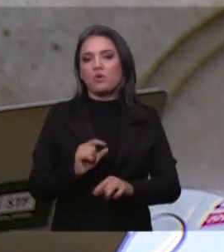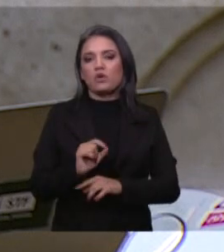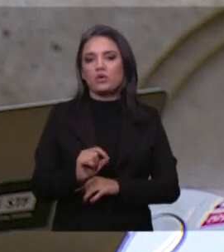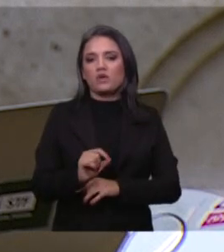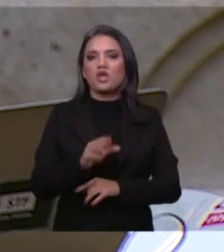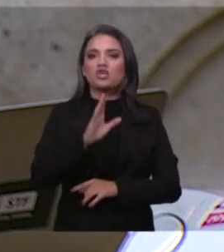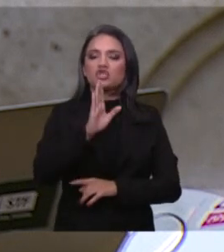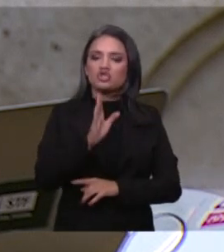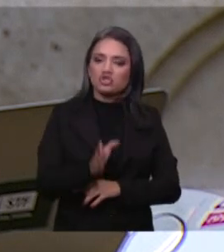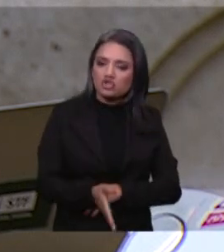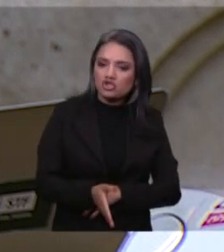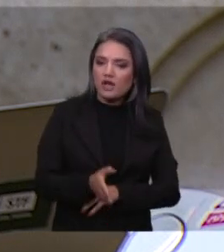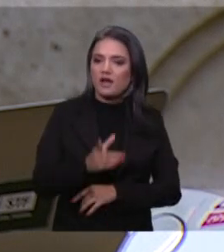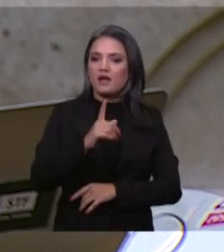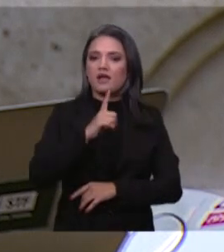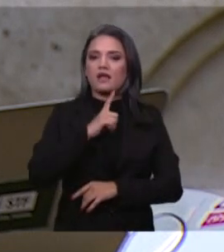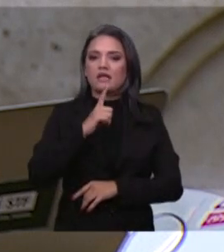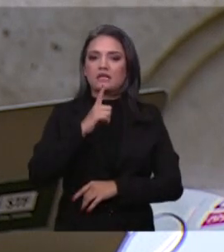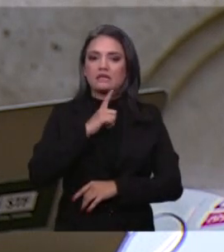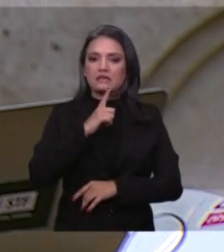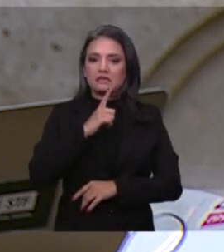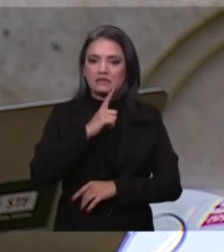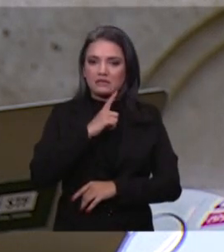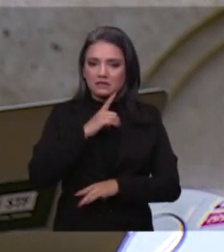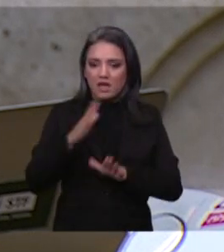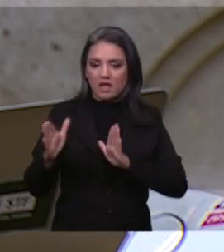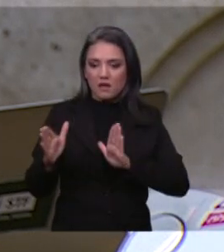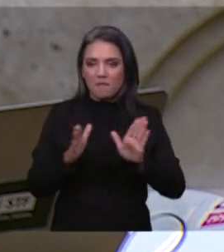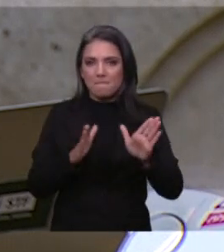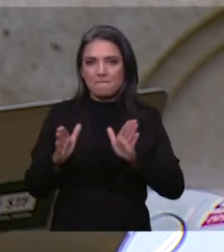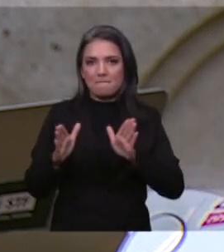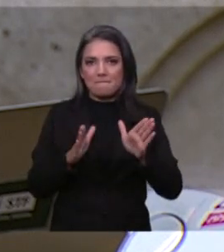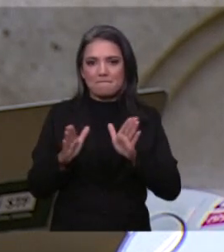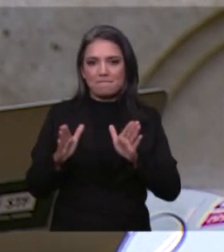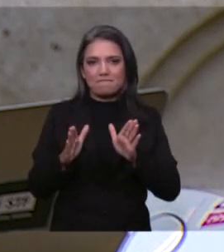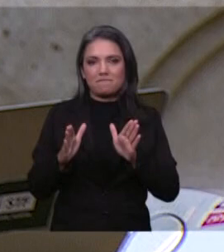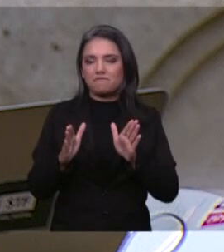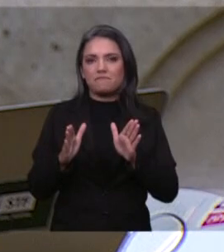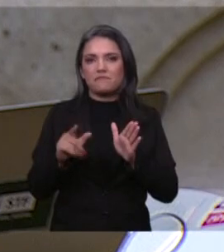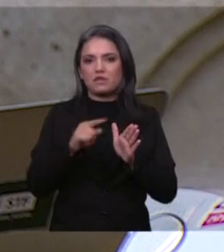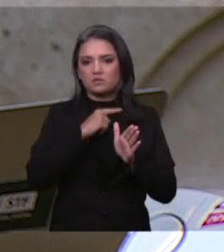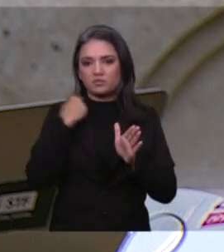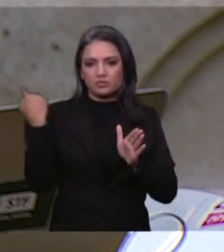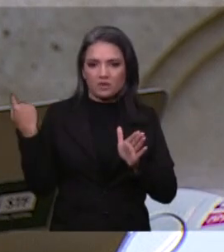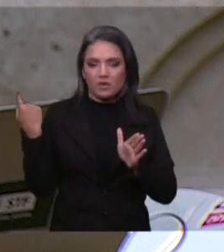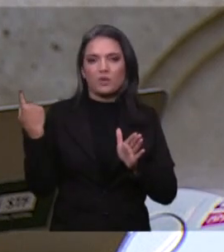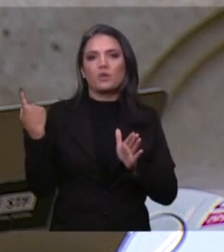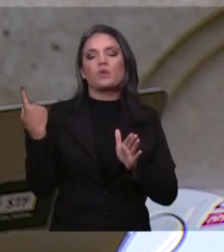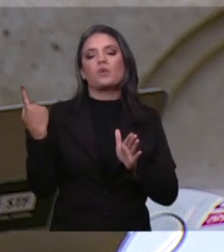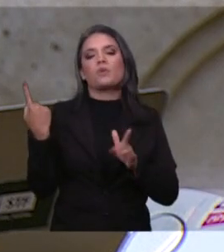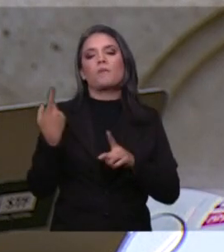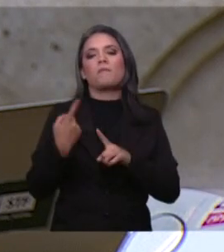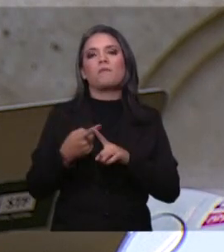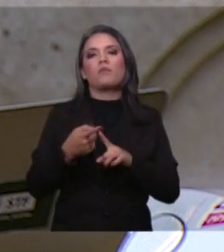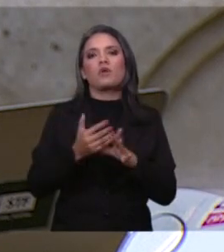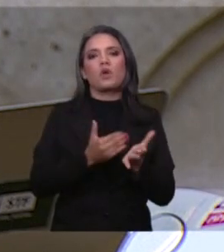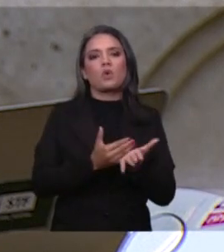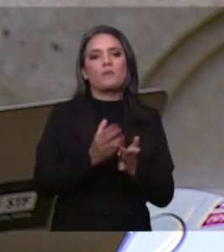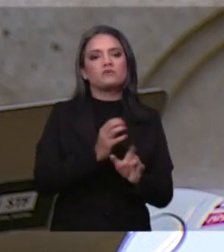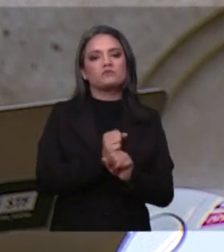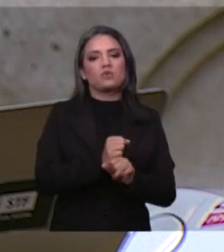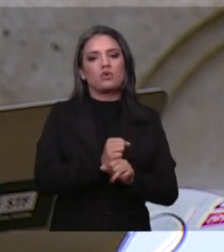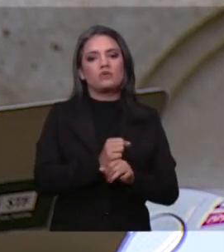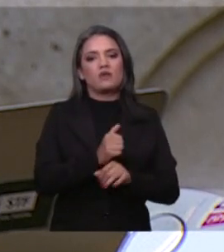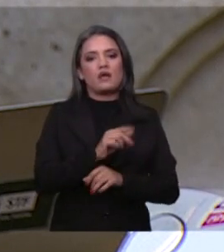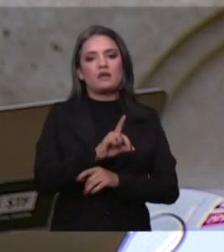já haver fluído o prazo de sua propositura, vírgula, tendo por termo inicial o trânsito em